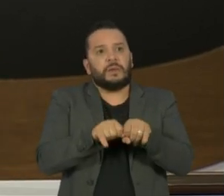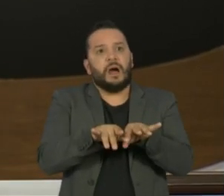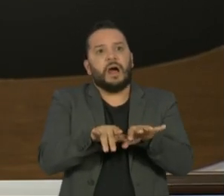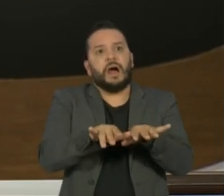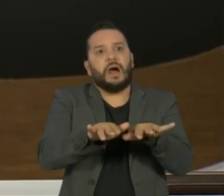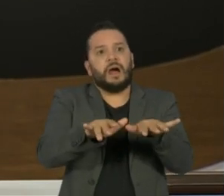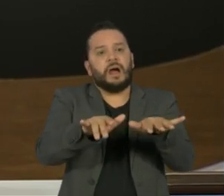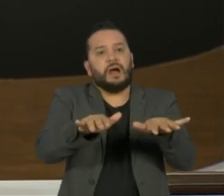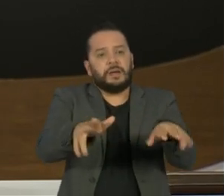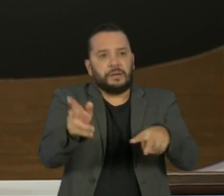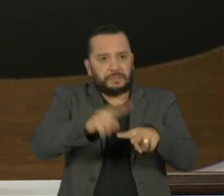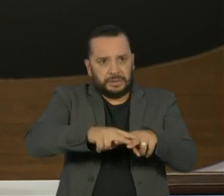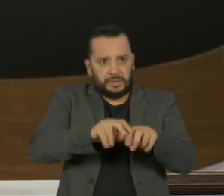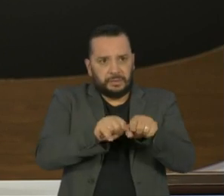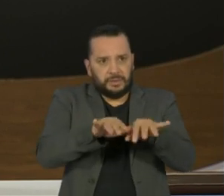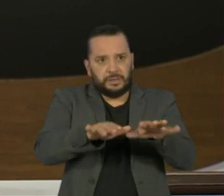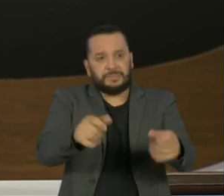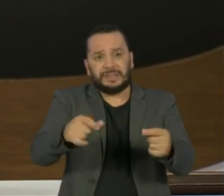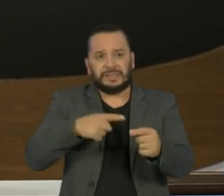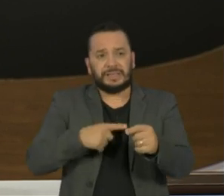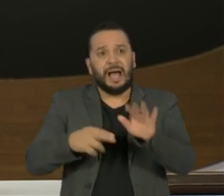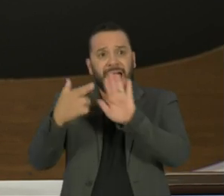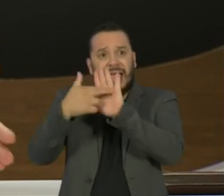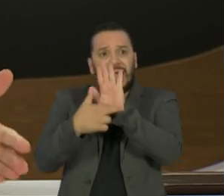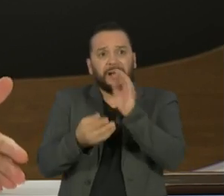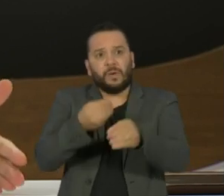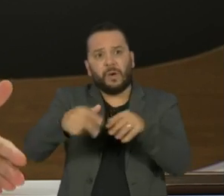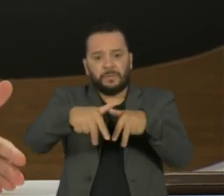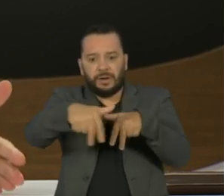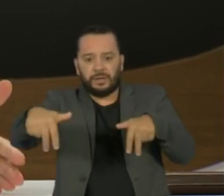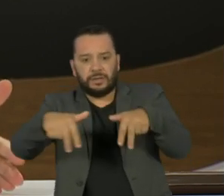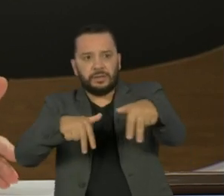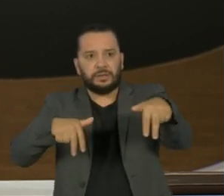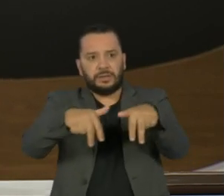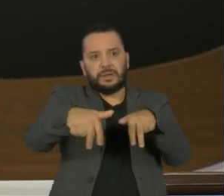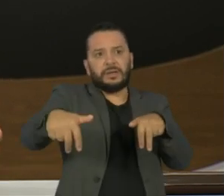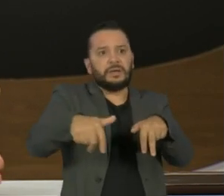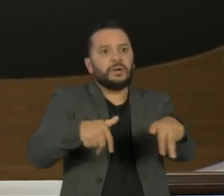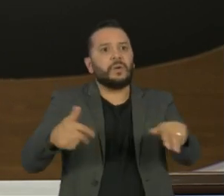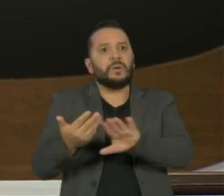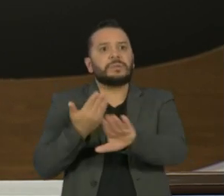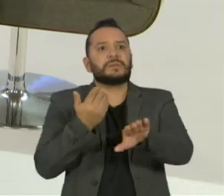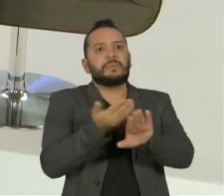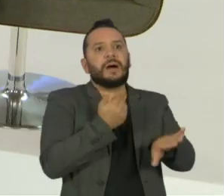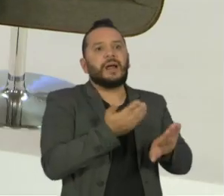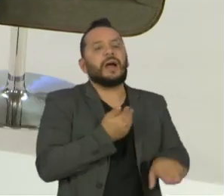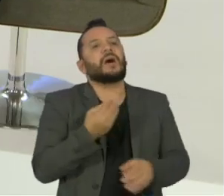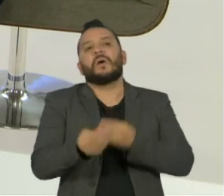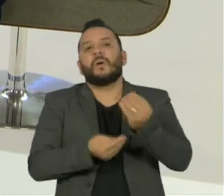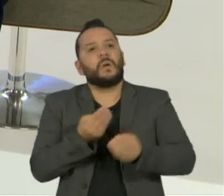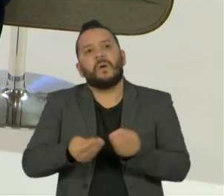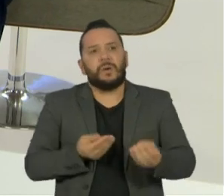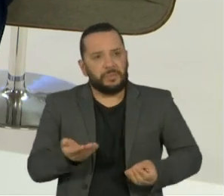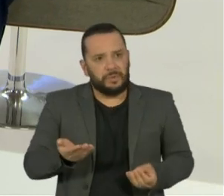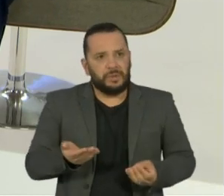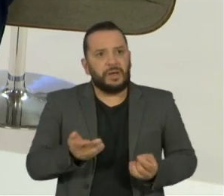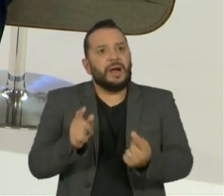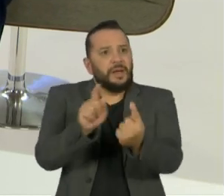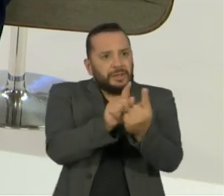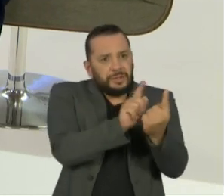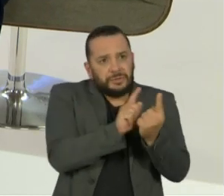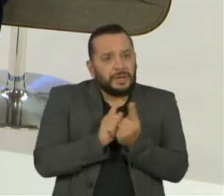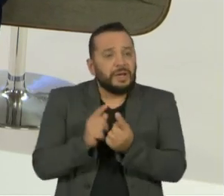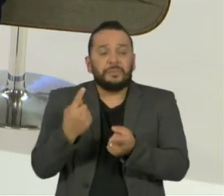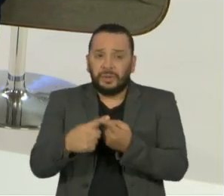ambientes prisionais não cabe uma regulamentação de como manter esses presos de uma forma minimamente isolada da eles algum atendimento